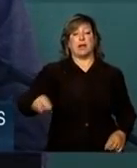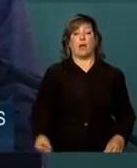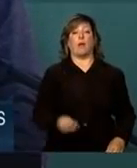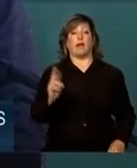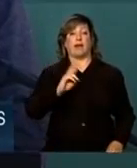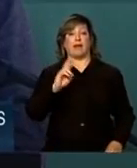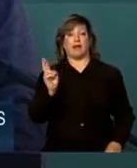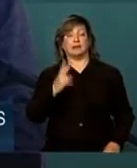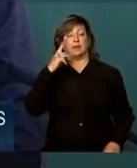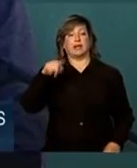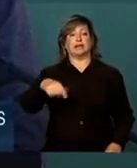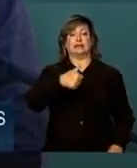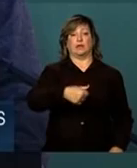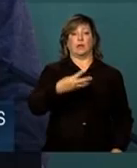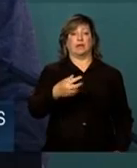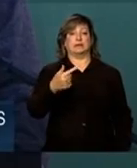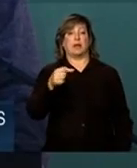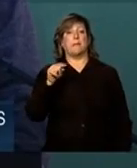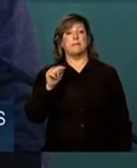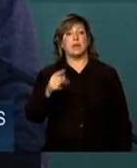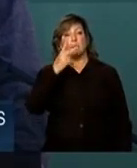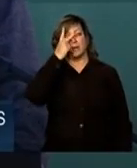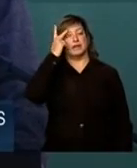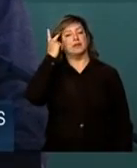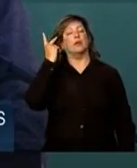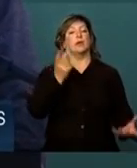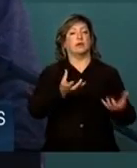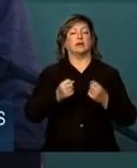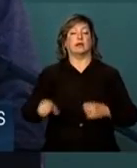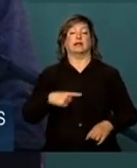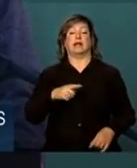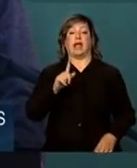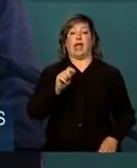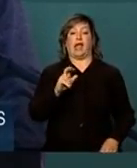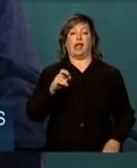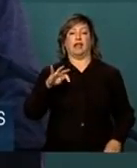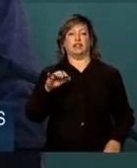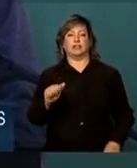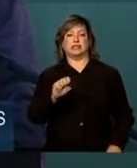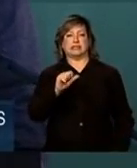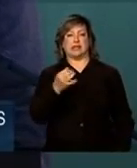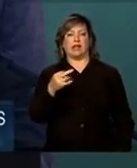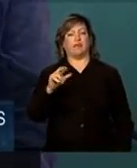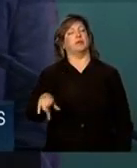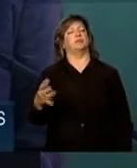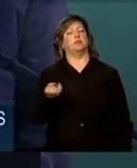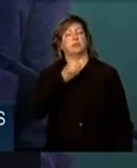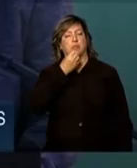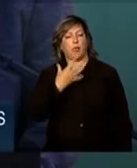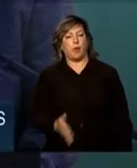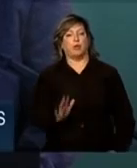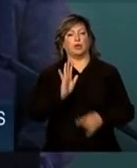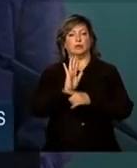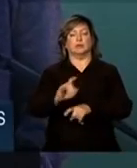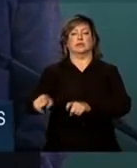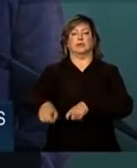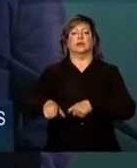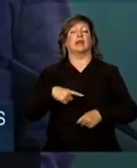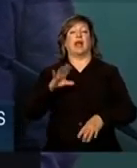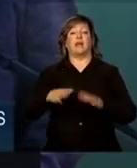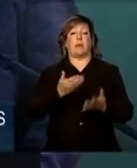para 147 mil beneficiados. O Garantia Safra, um belo instrumento para os agricultores que têm perdas